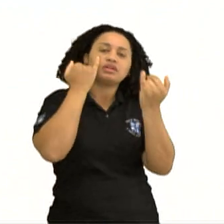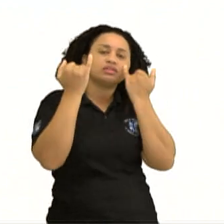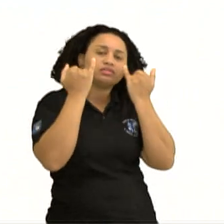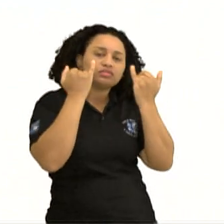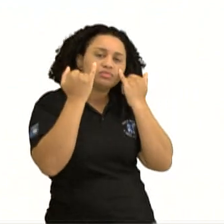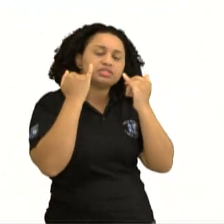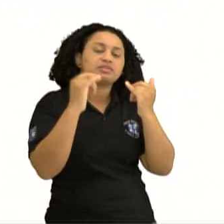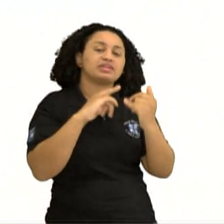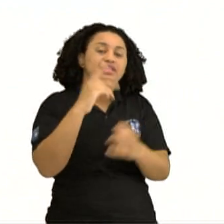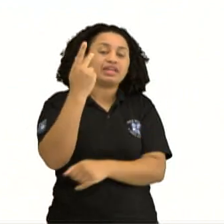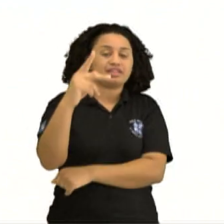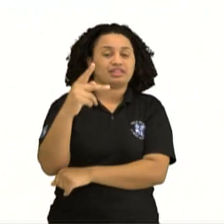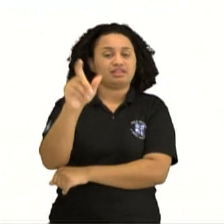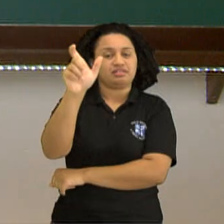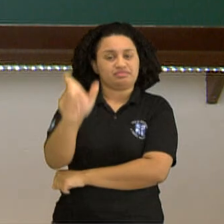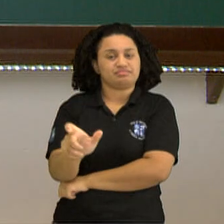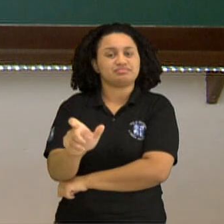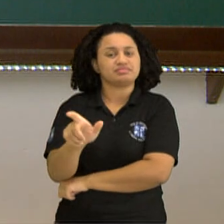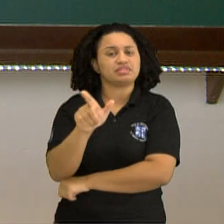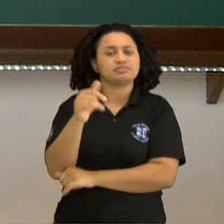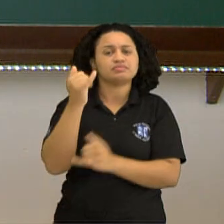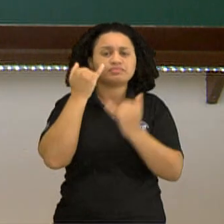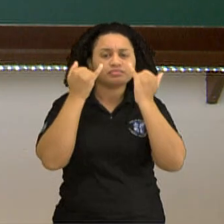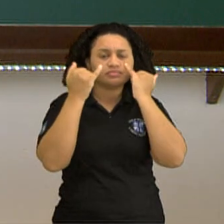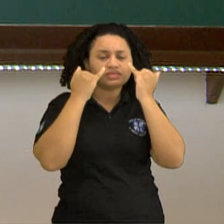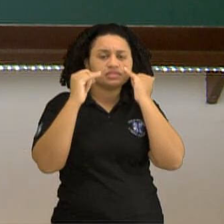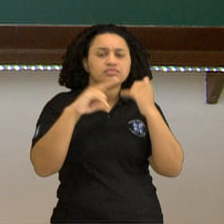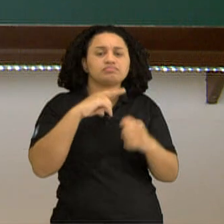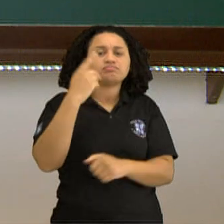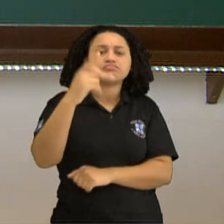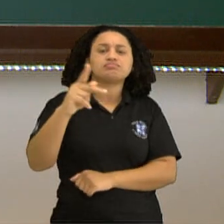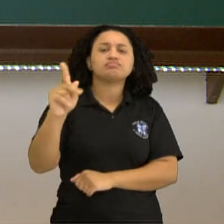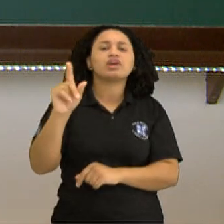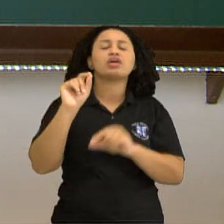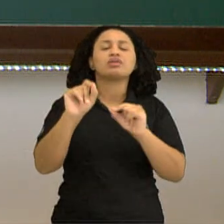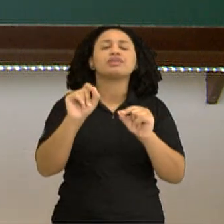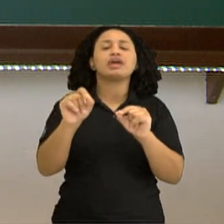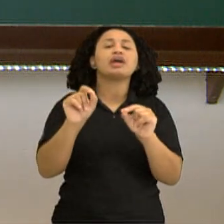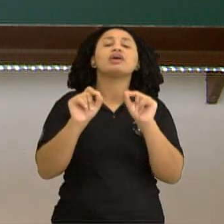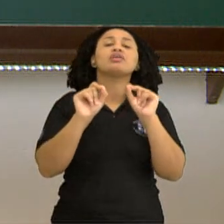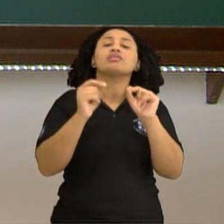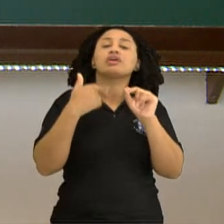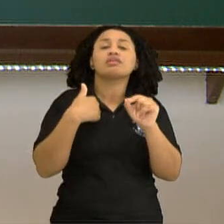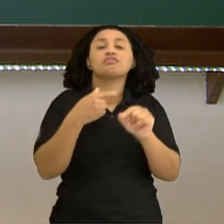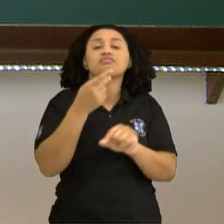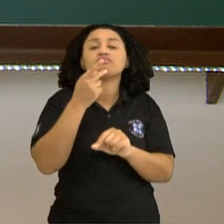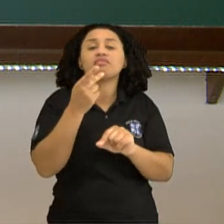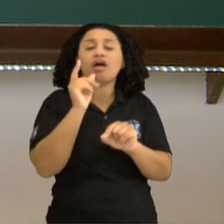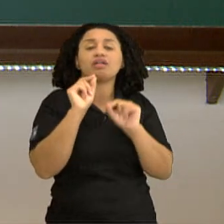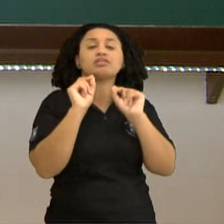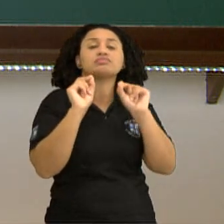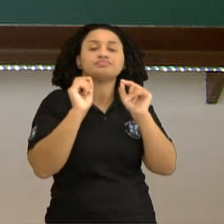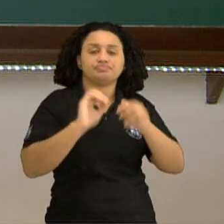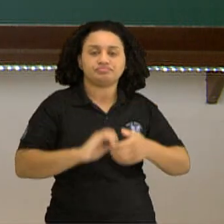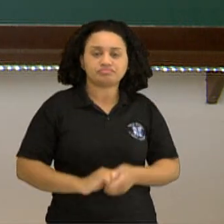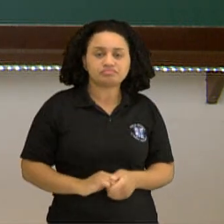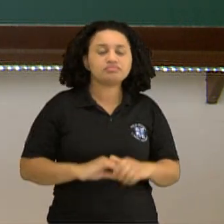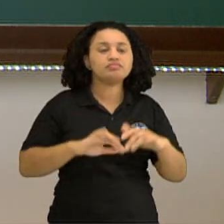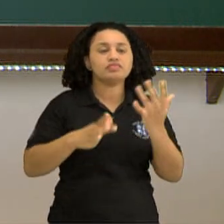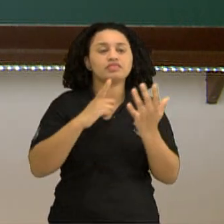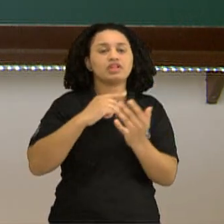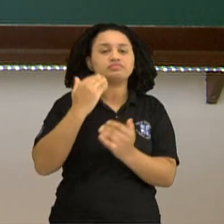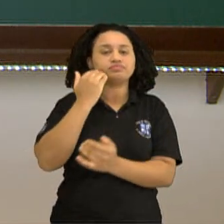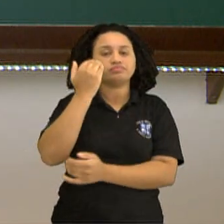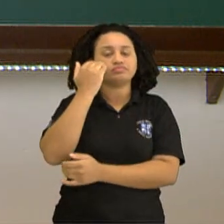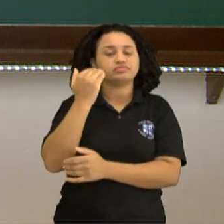respeito do sujeito. Essa informação dada a respeito do sujeito é o que se fala. Então, quando eu tenho os